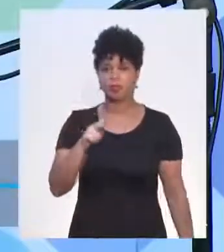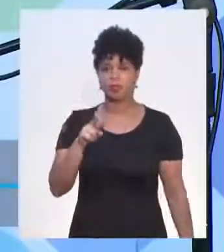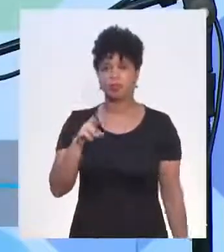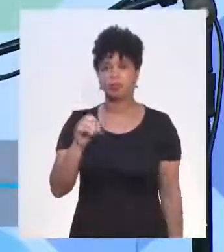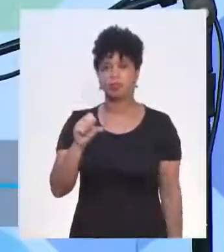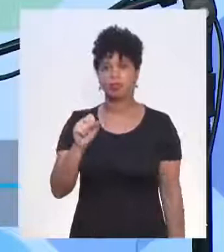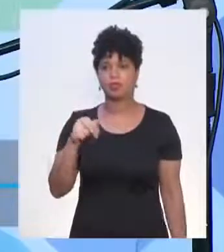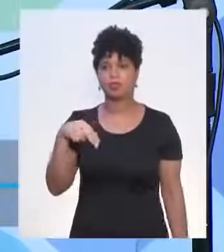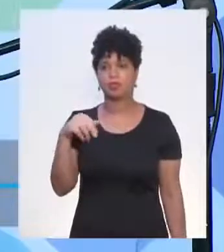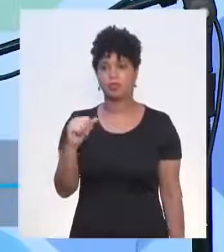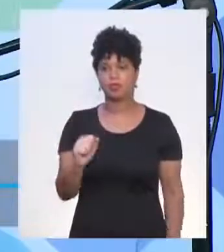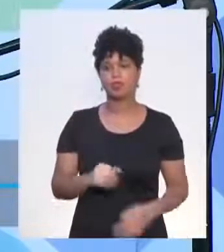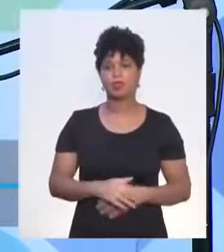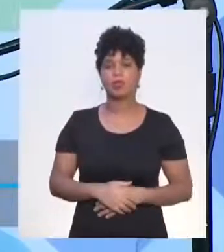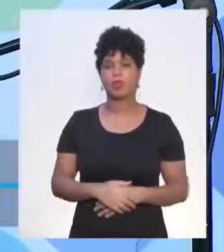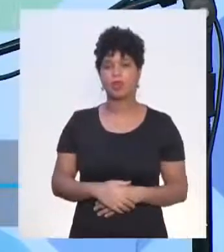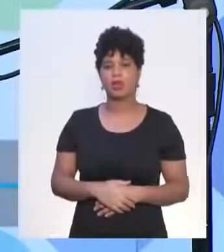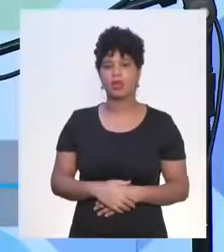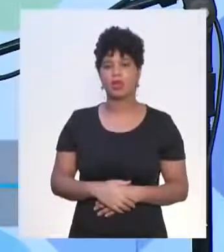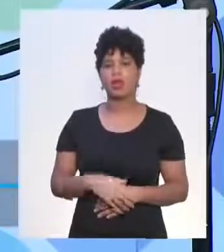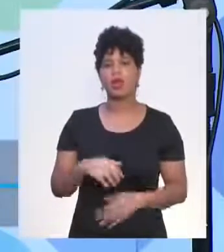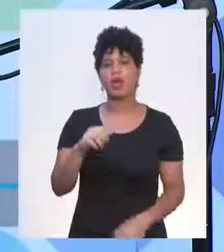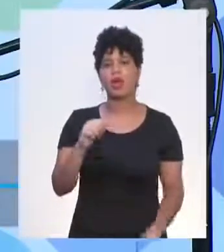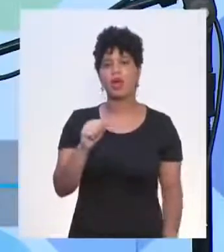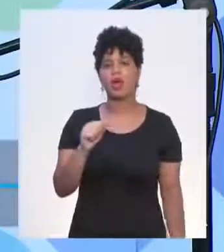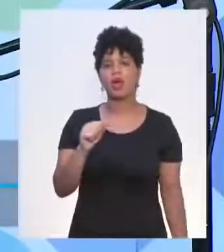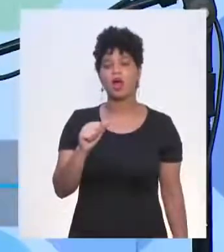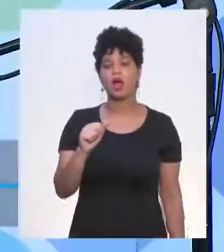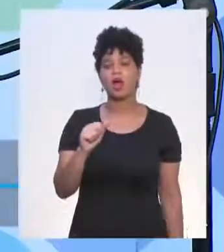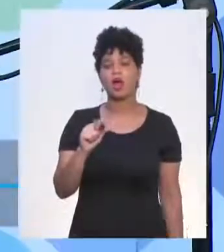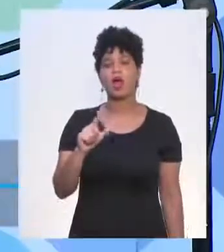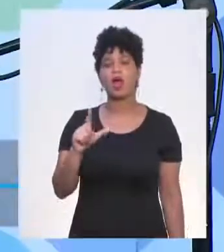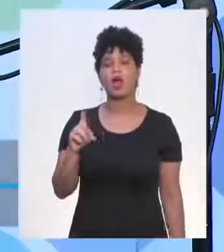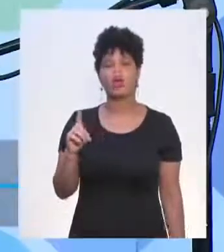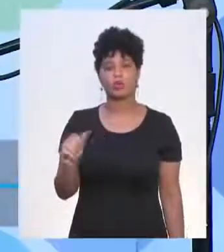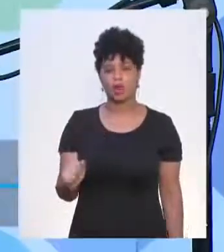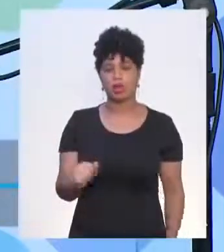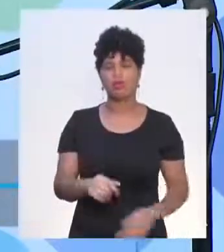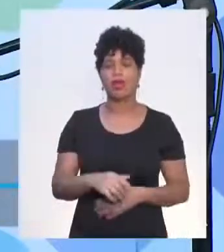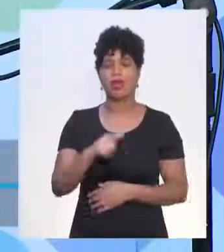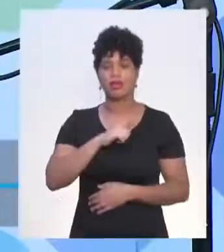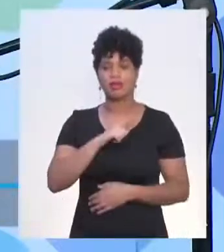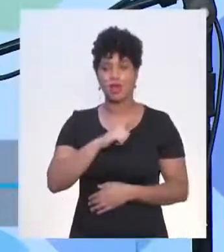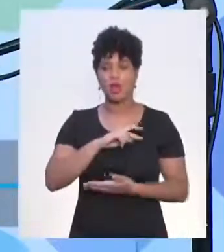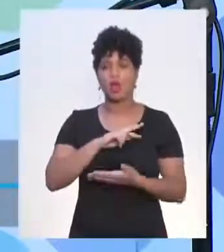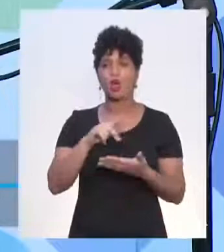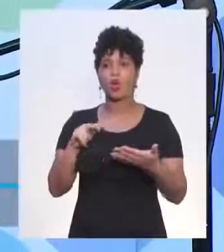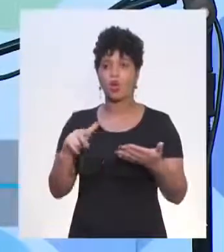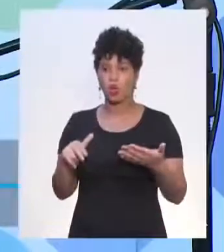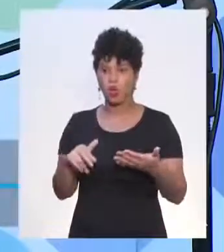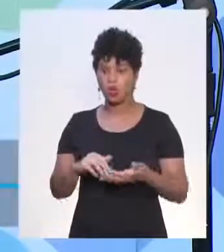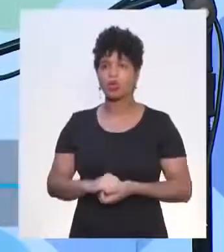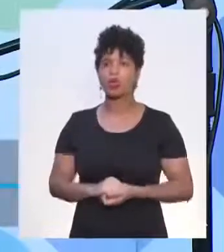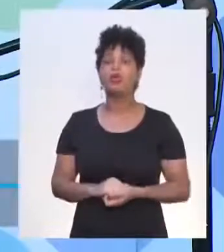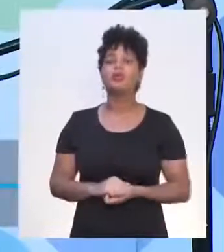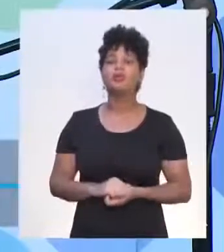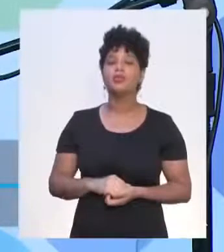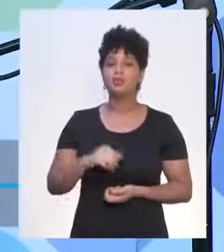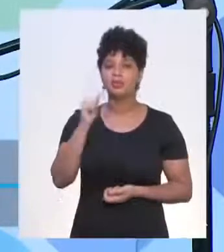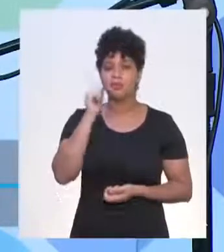pedindo um oi para escola mal ao da Malta Oi e o nós temos aqui também